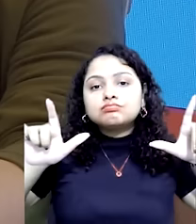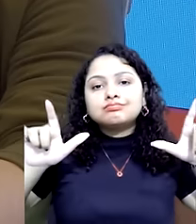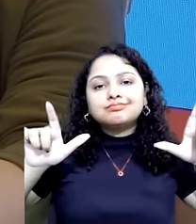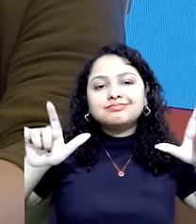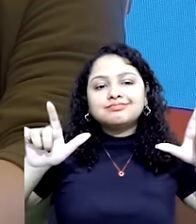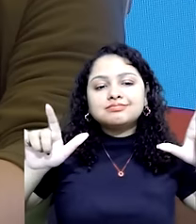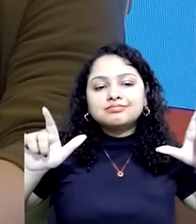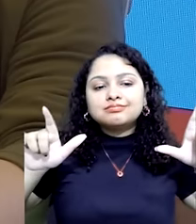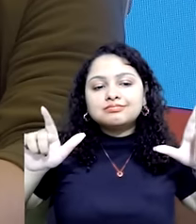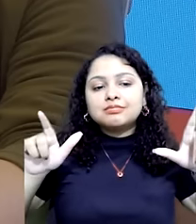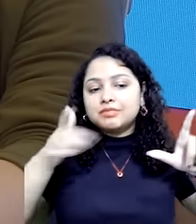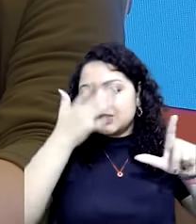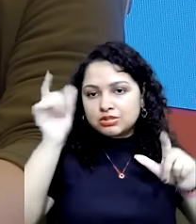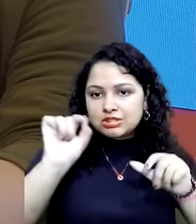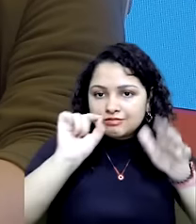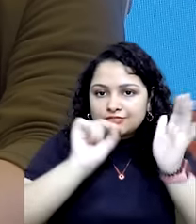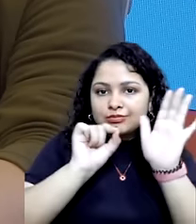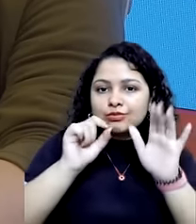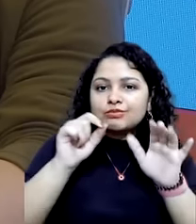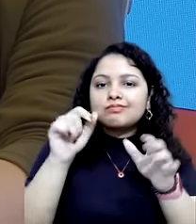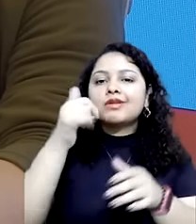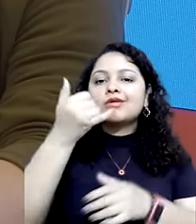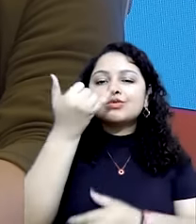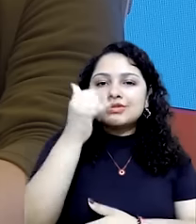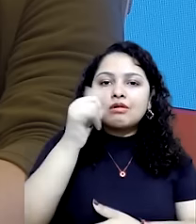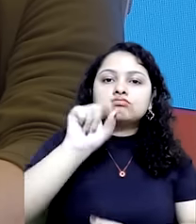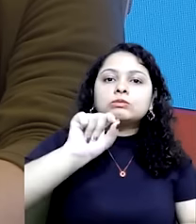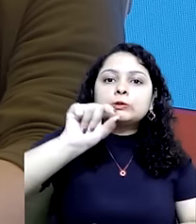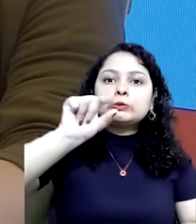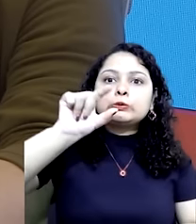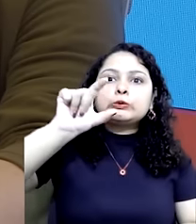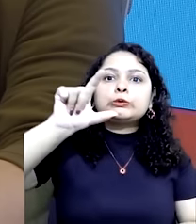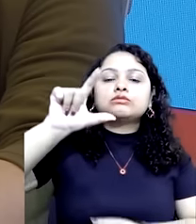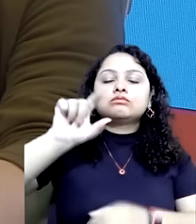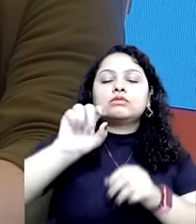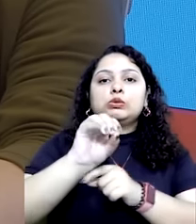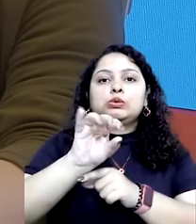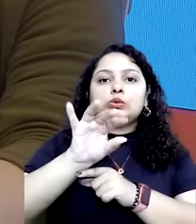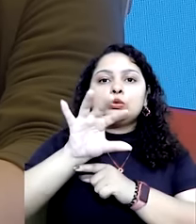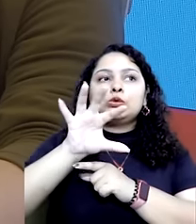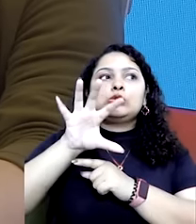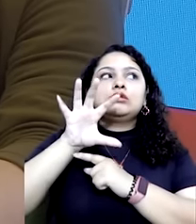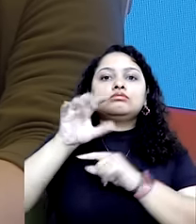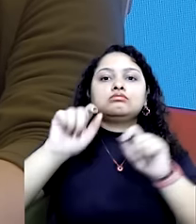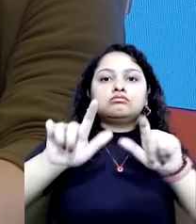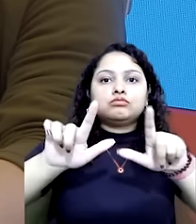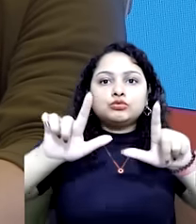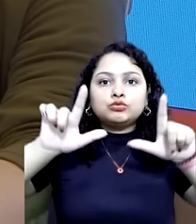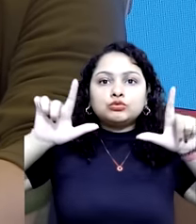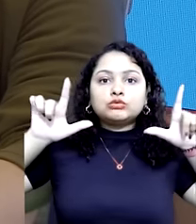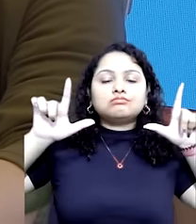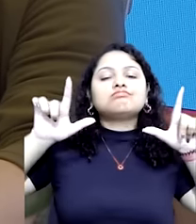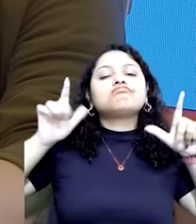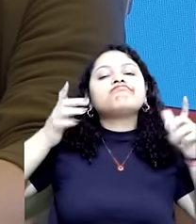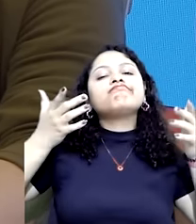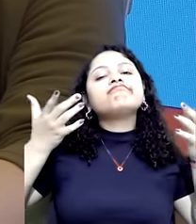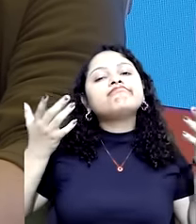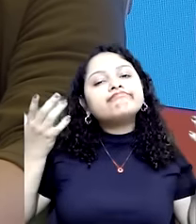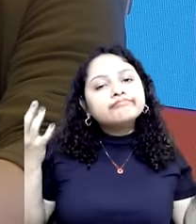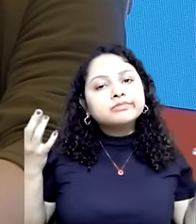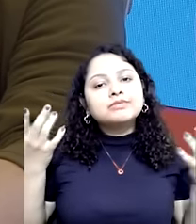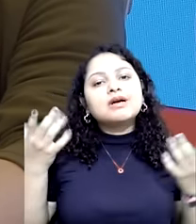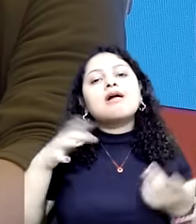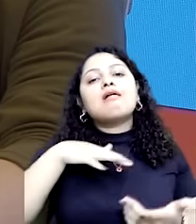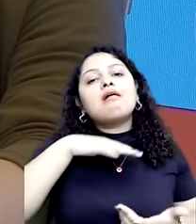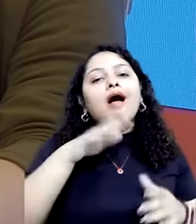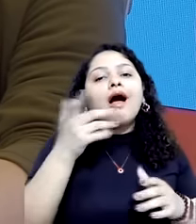gente que puxa o zoom antes de fazer a imagem e isso acaba diminuindo muito muito